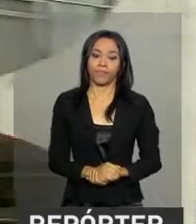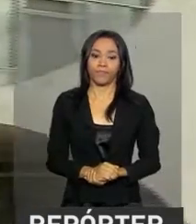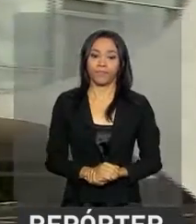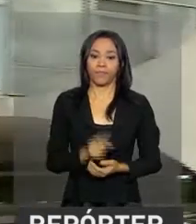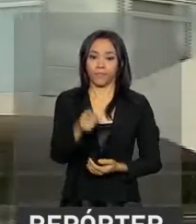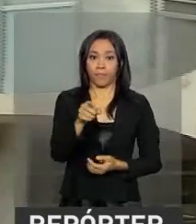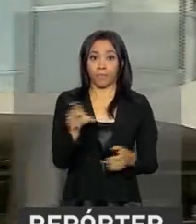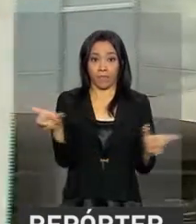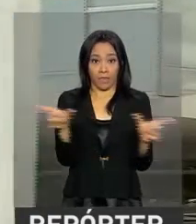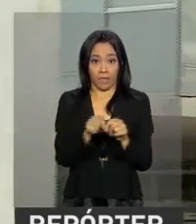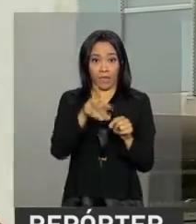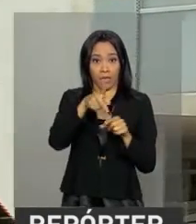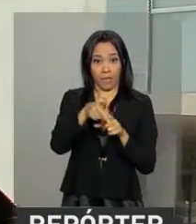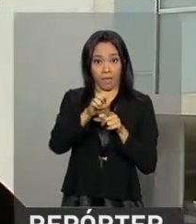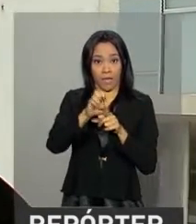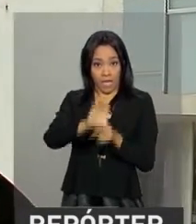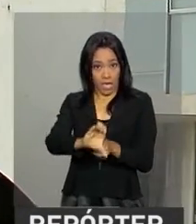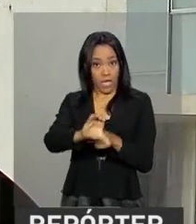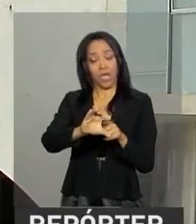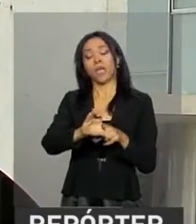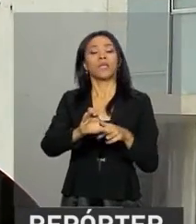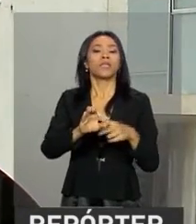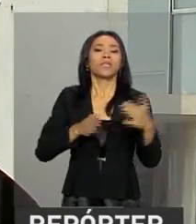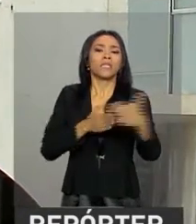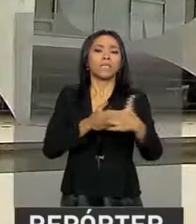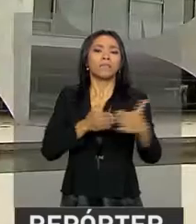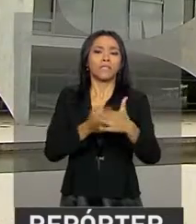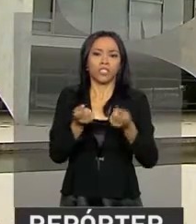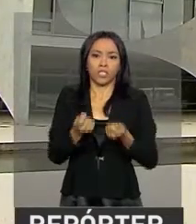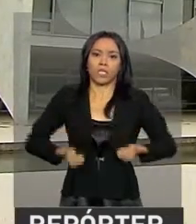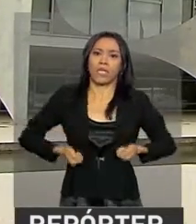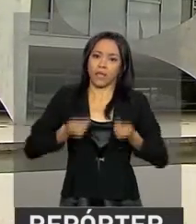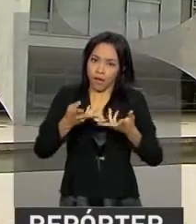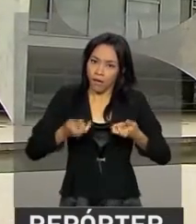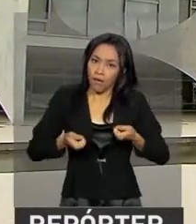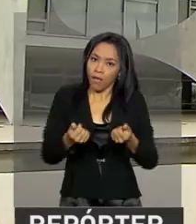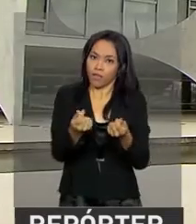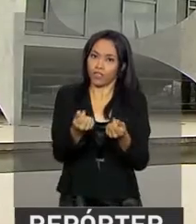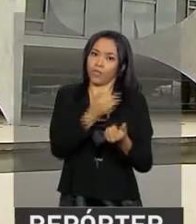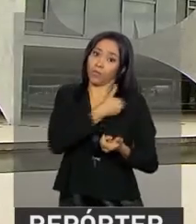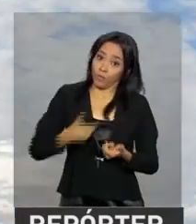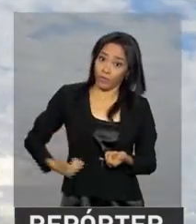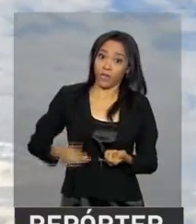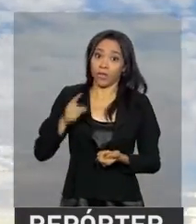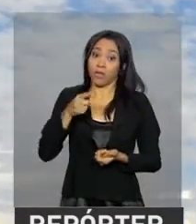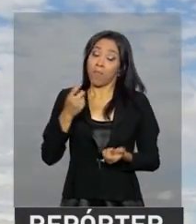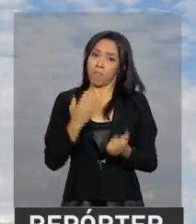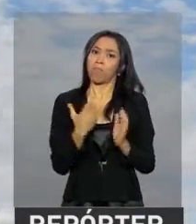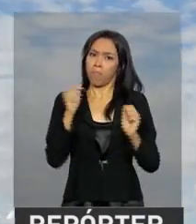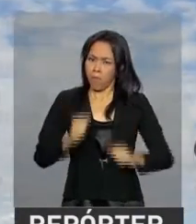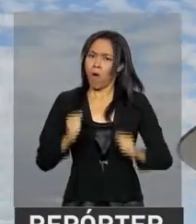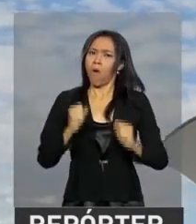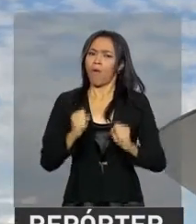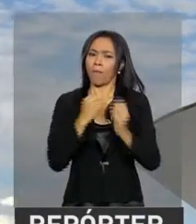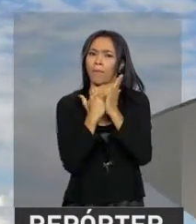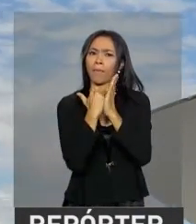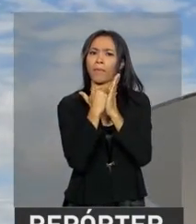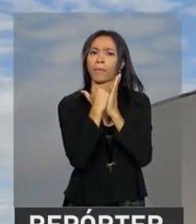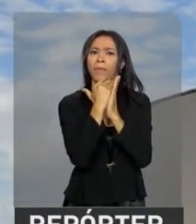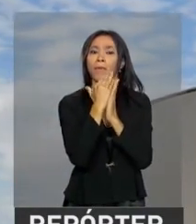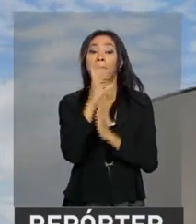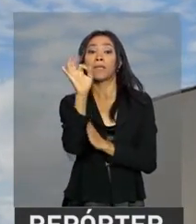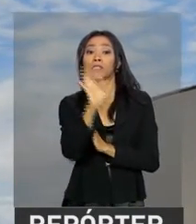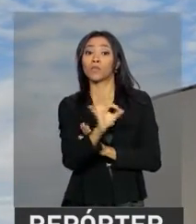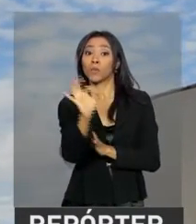a pec estabelece um teto para o aumento dos gastos públicos segundo a proposta as despesas poderão crescer apenas no percentual